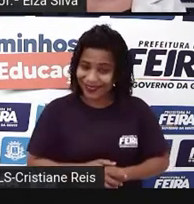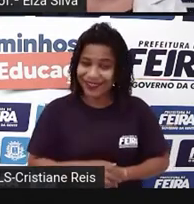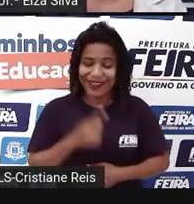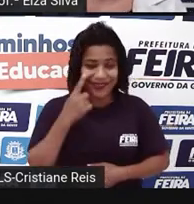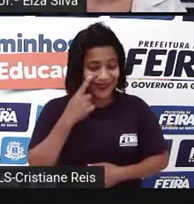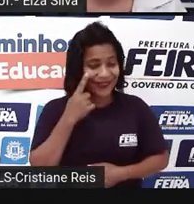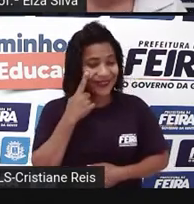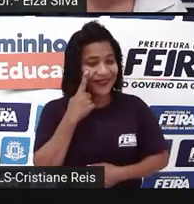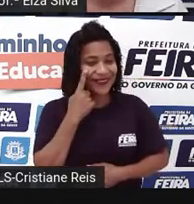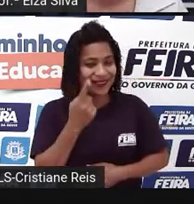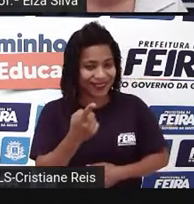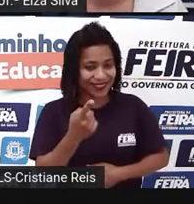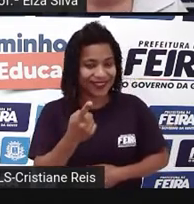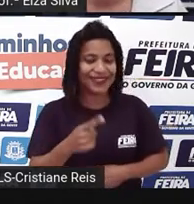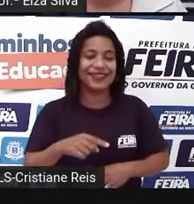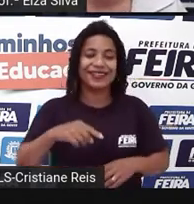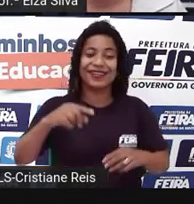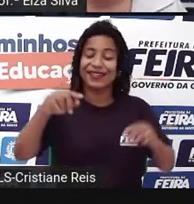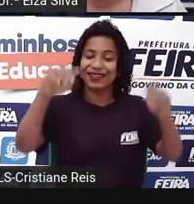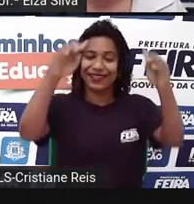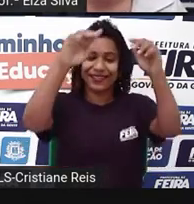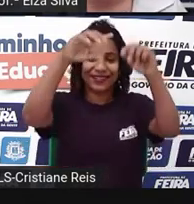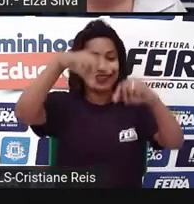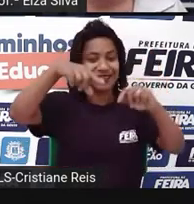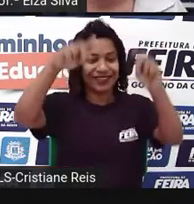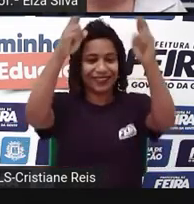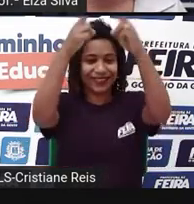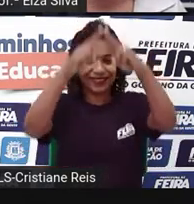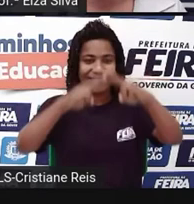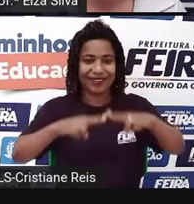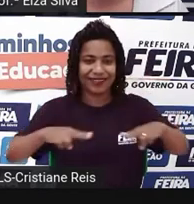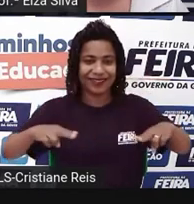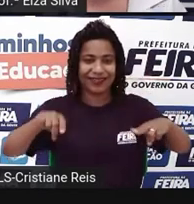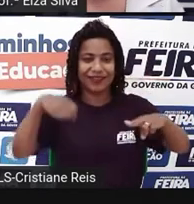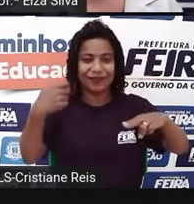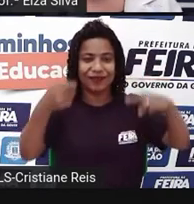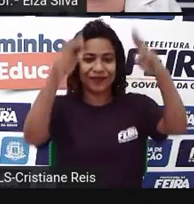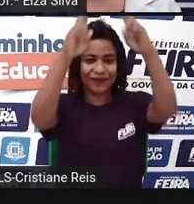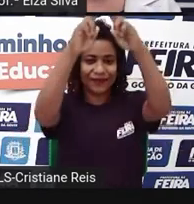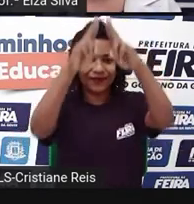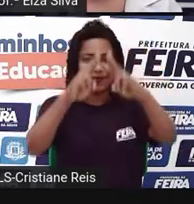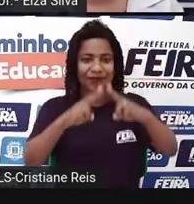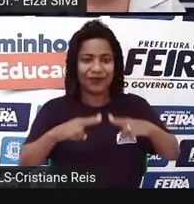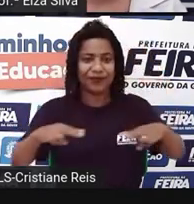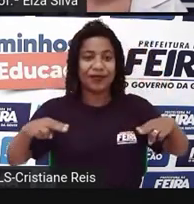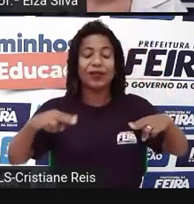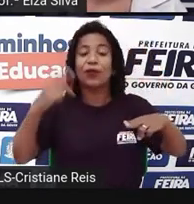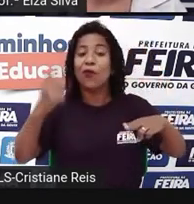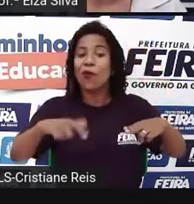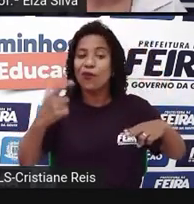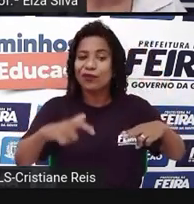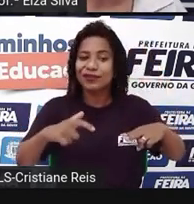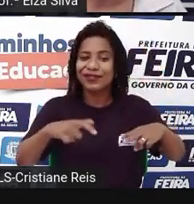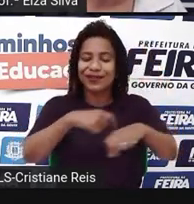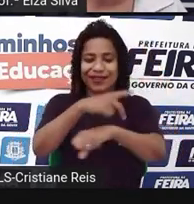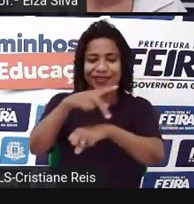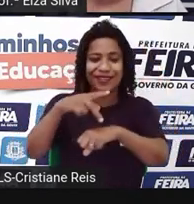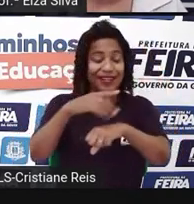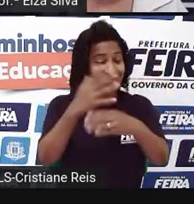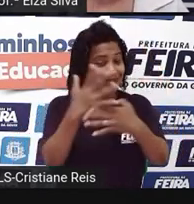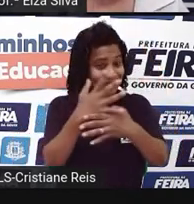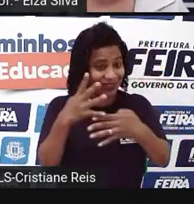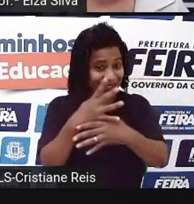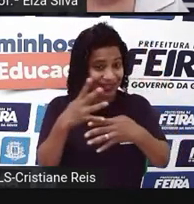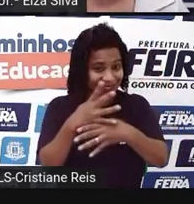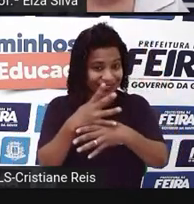Eiffel, que fica onde? City of Paris, France. Então, na cidade de Paris, na França.